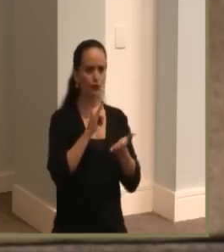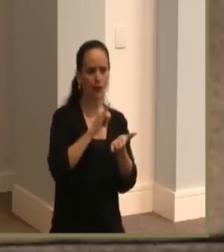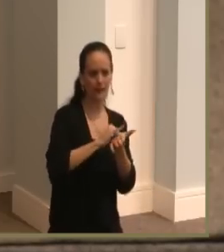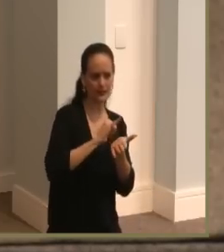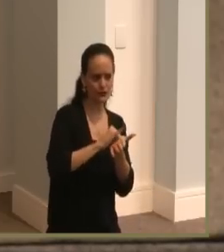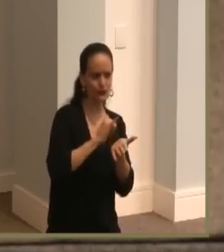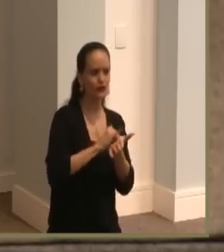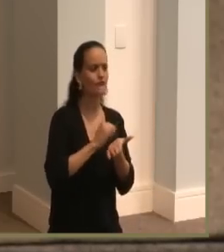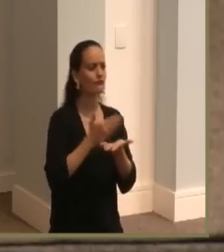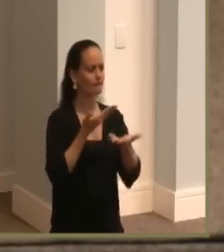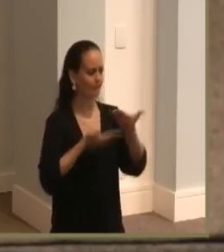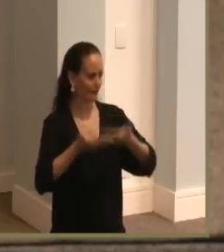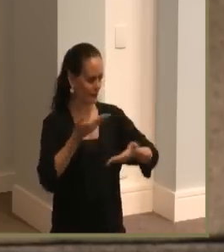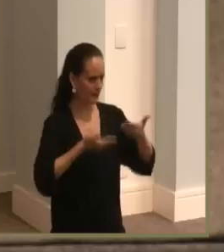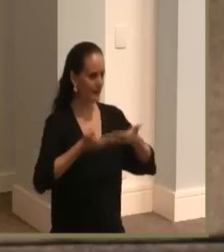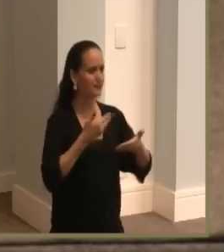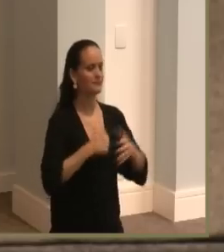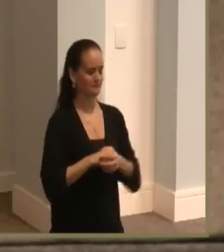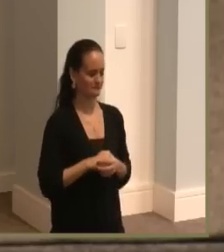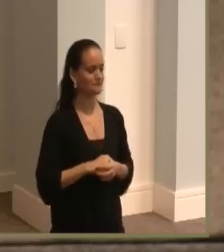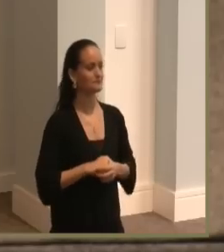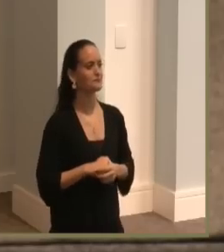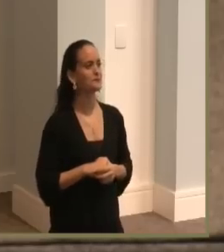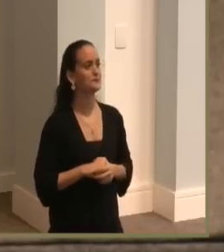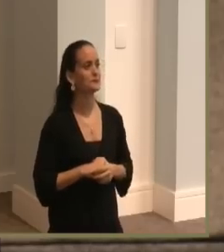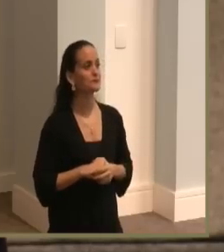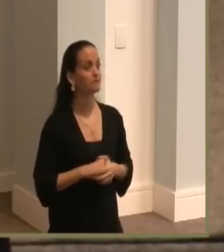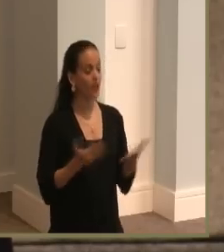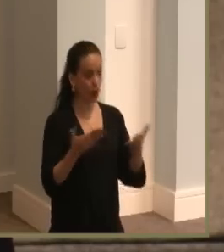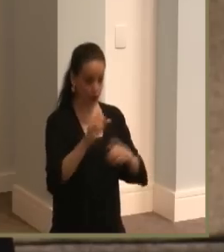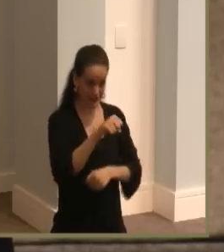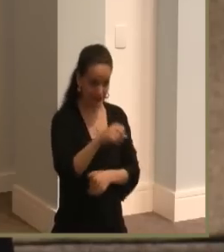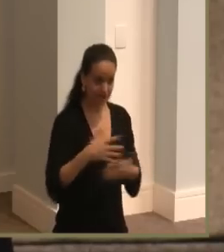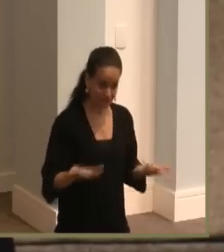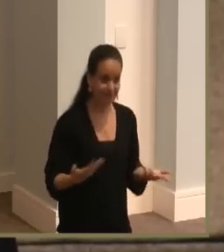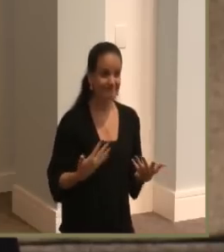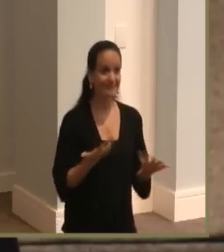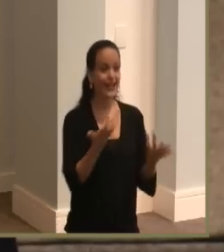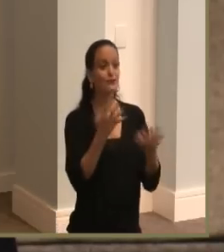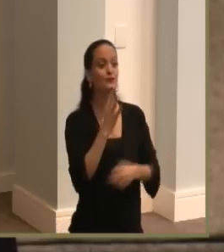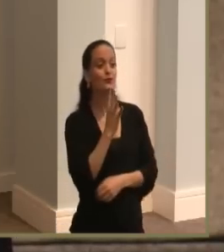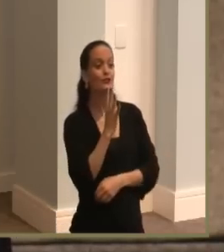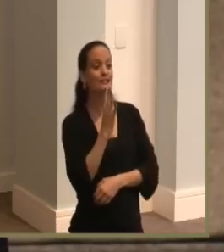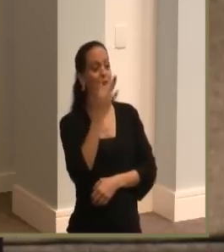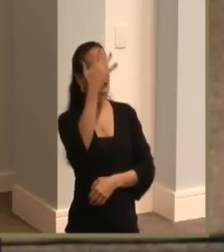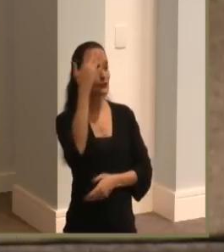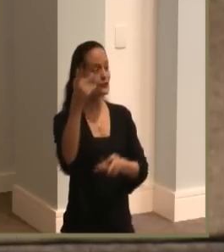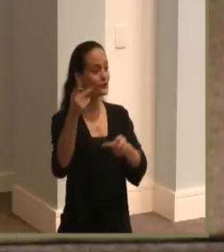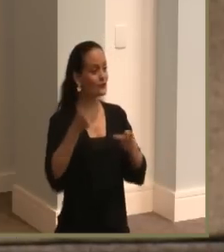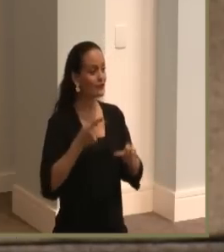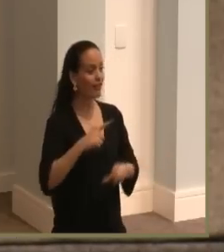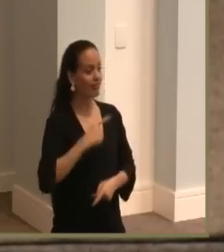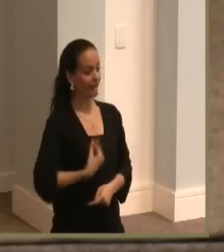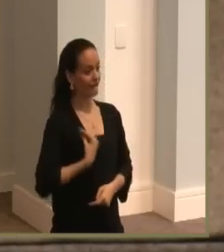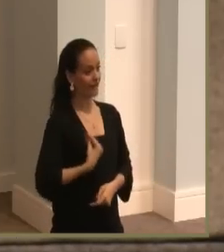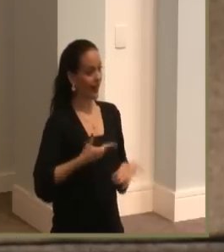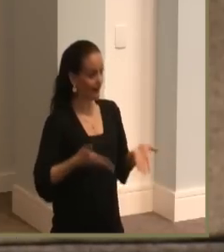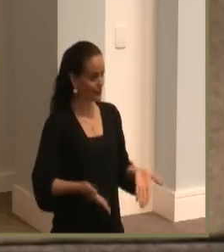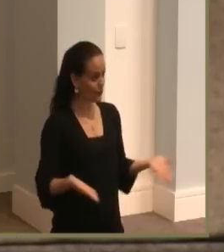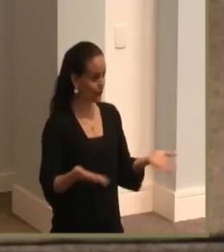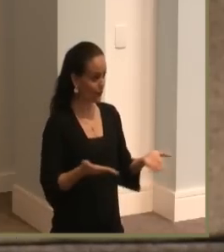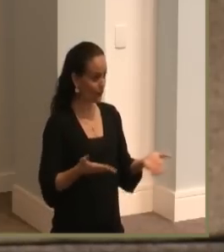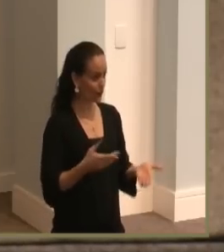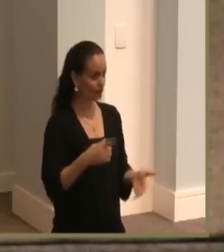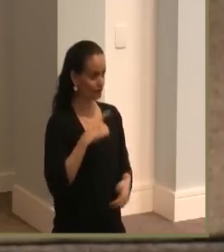cultos para as pessoas que conhecemos. E agora sim, nós queremos conhecer aqueles que nos visitam e que estão presentes aqui nesta manhã.